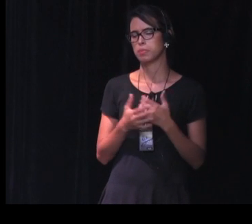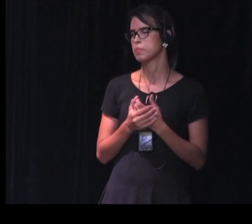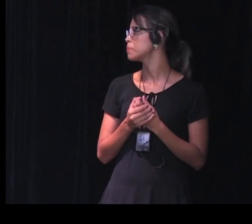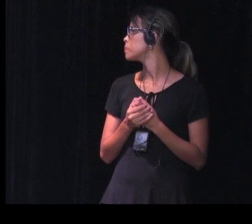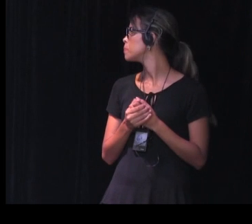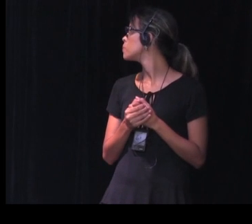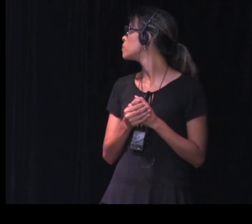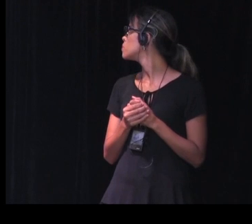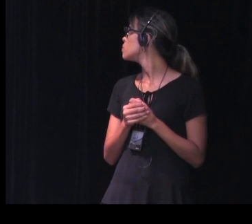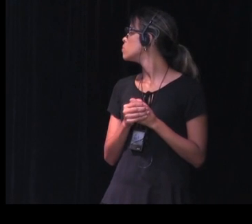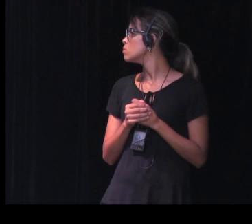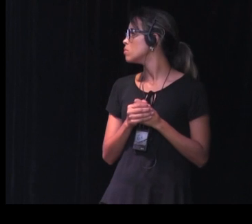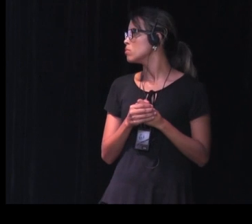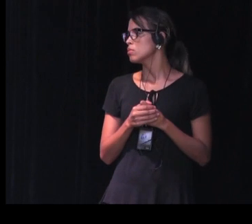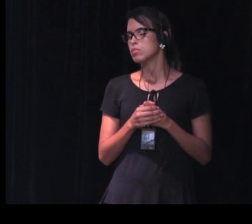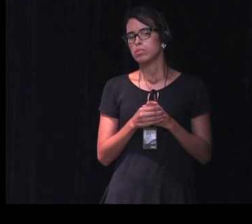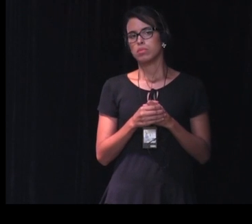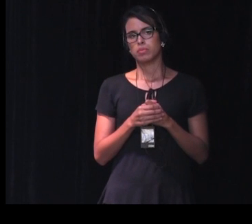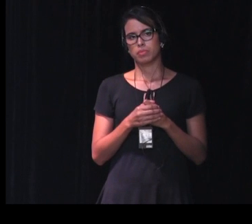declaração neste momento.